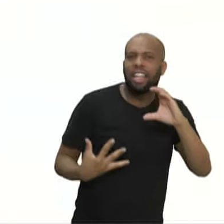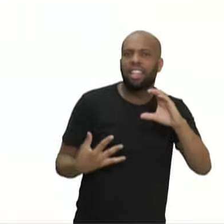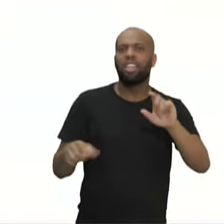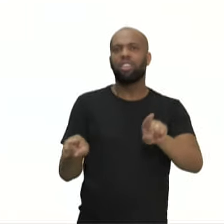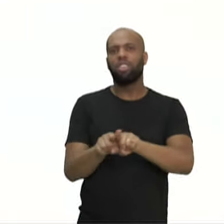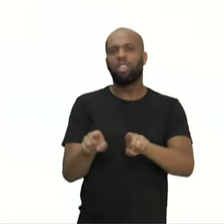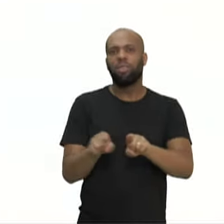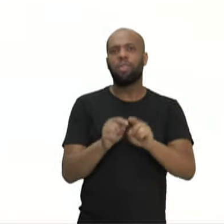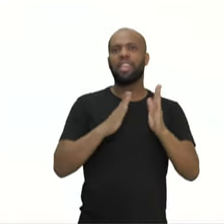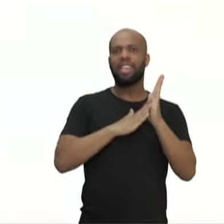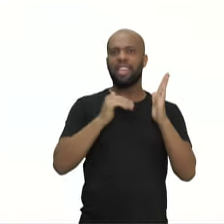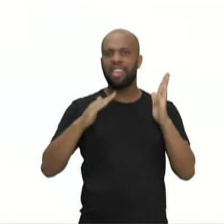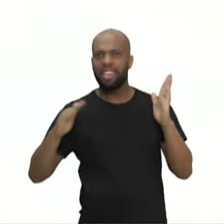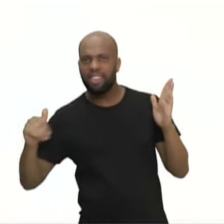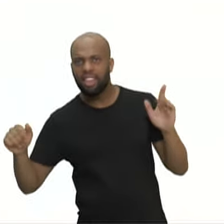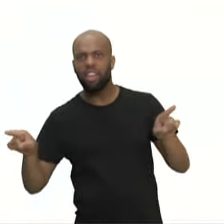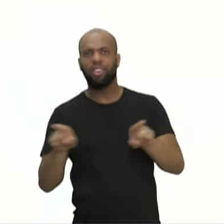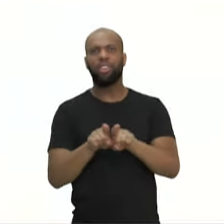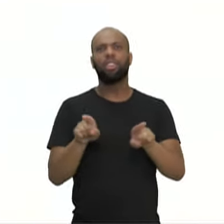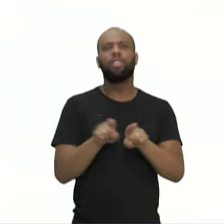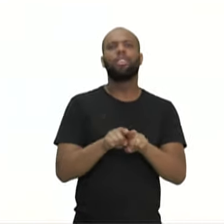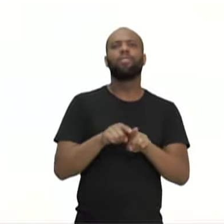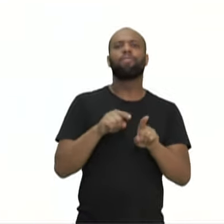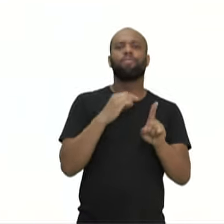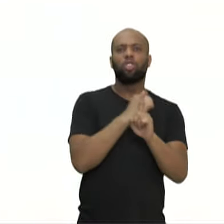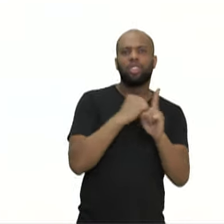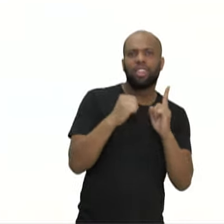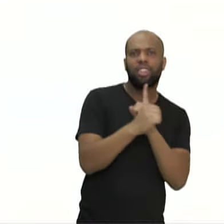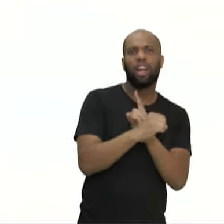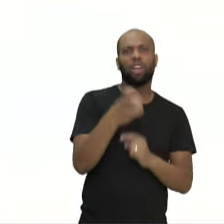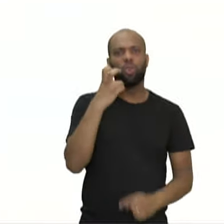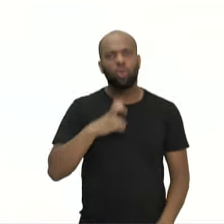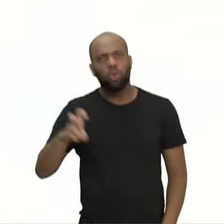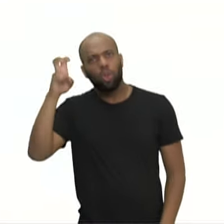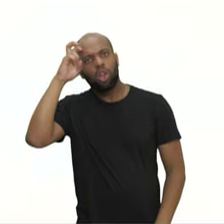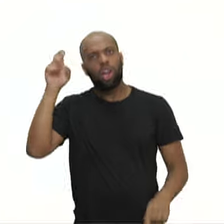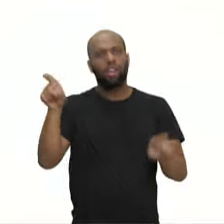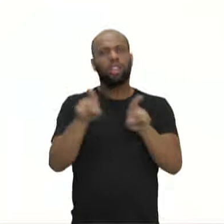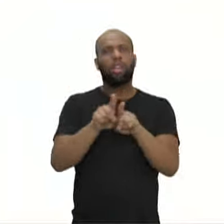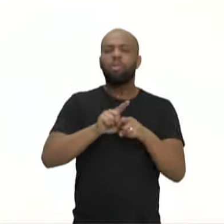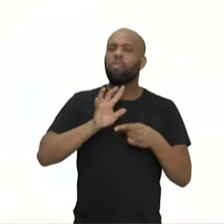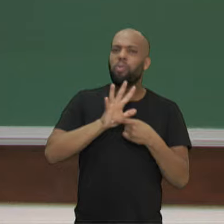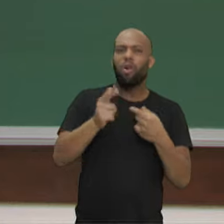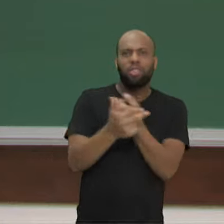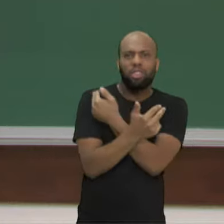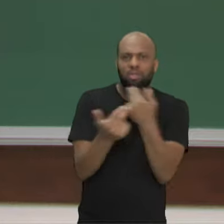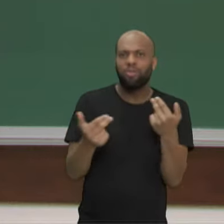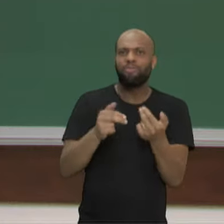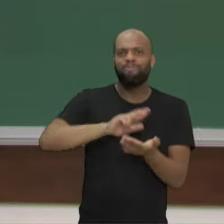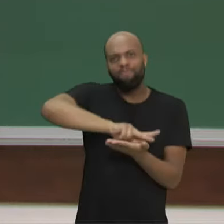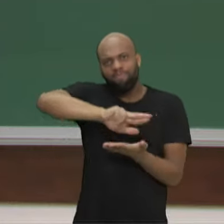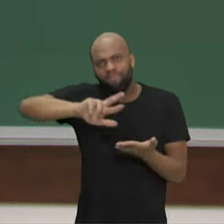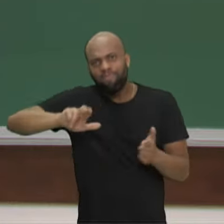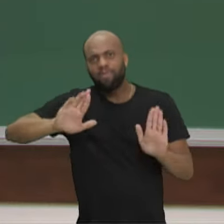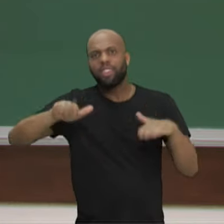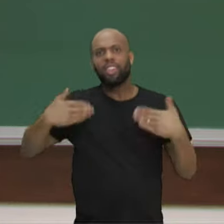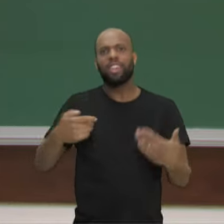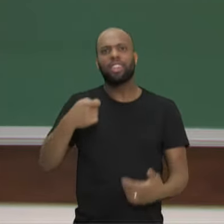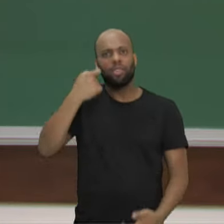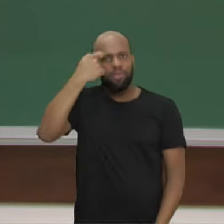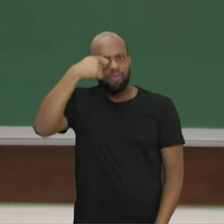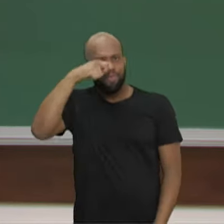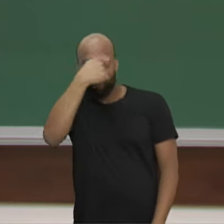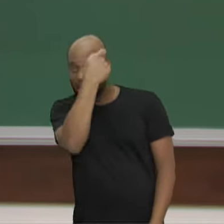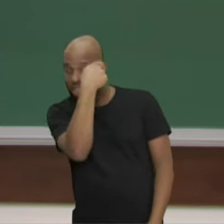sociais, culturais, de idade, personalidade, imaginética, criação de seres fantásticos, enfim. Então, a maquiagem é